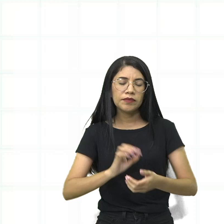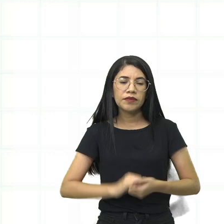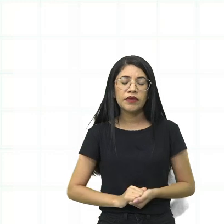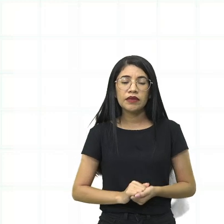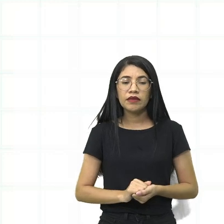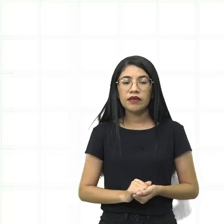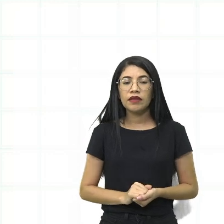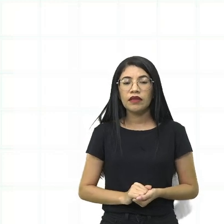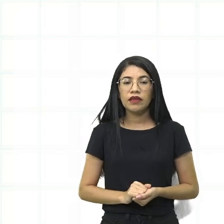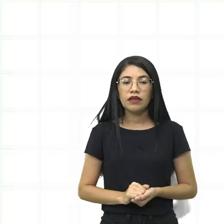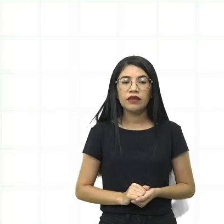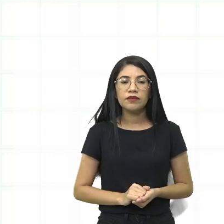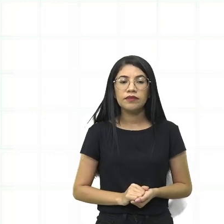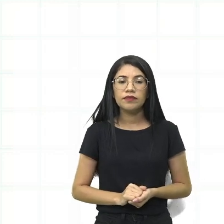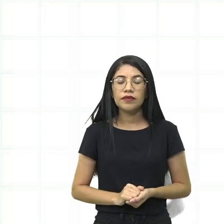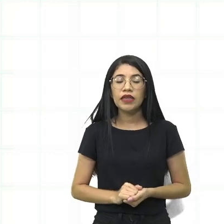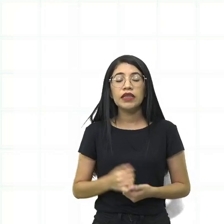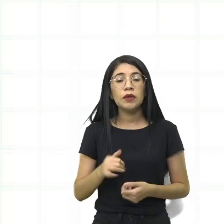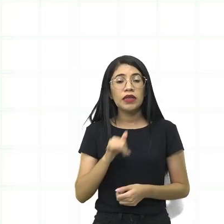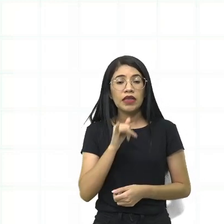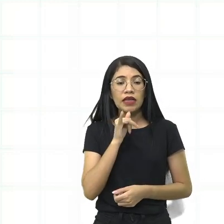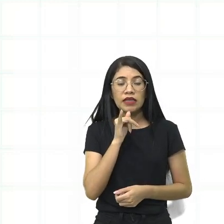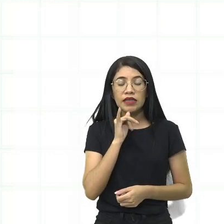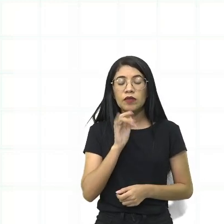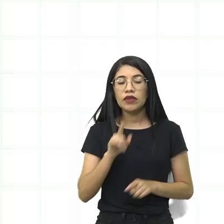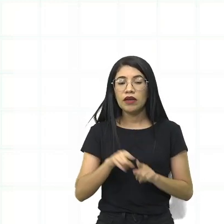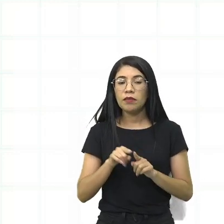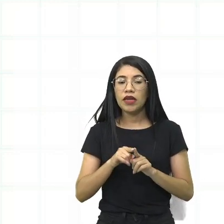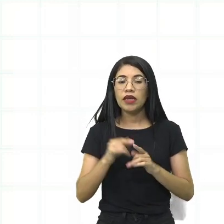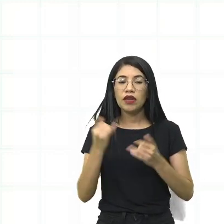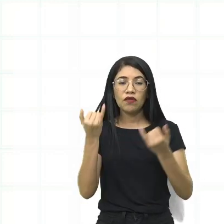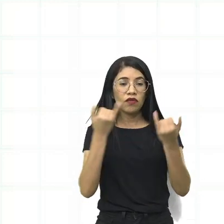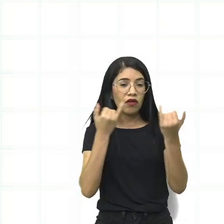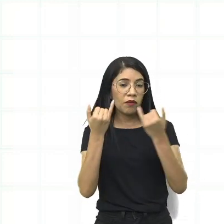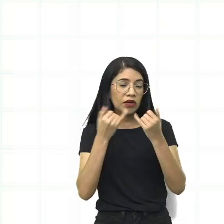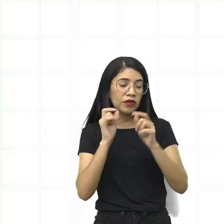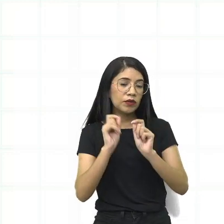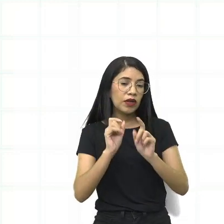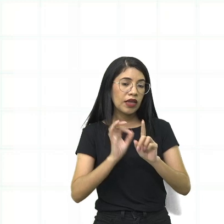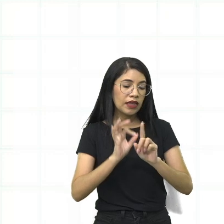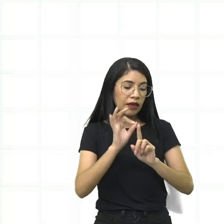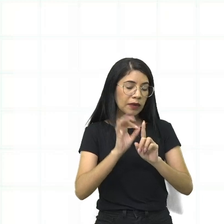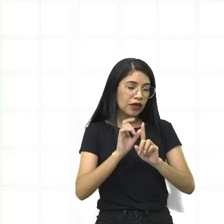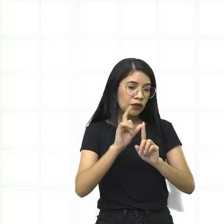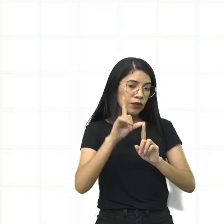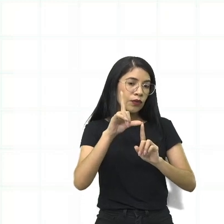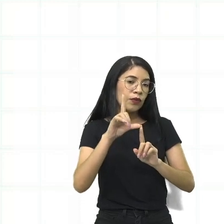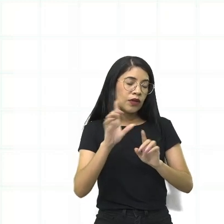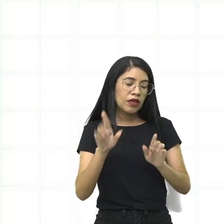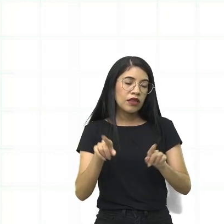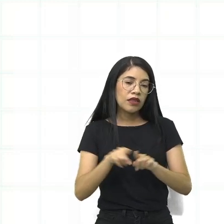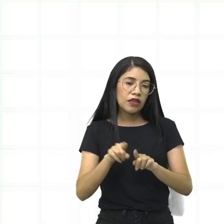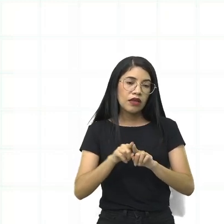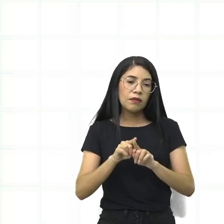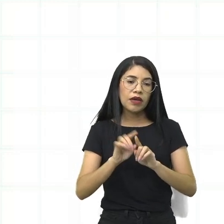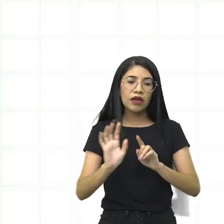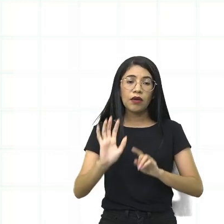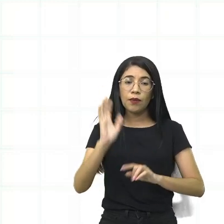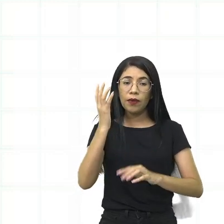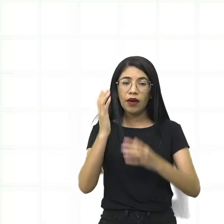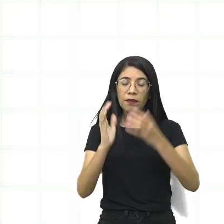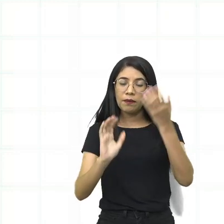né? A gente tem relatos e dados sobre isso, com o aumento das temperaturas, os eventos climáticos